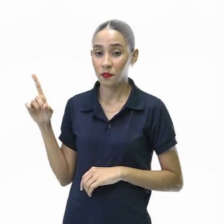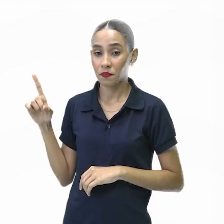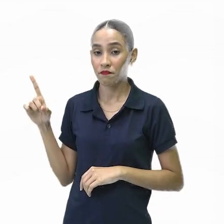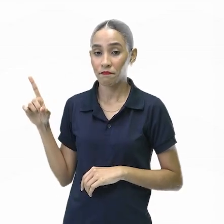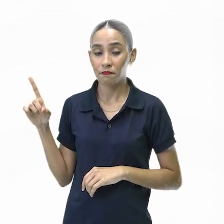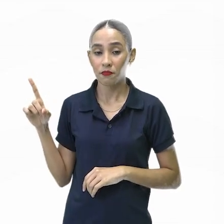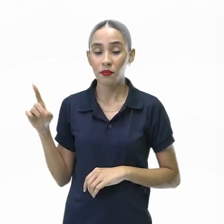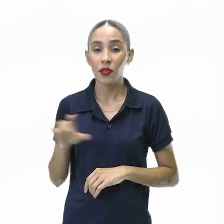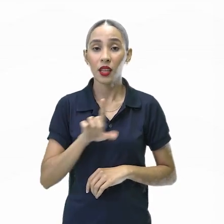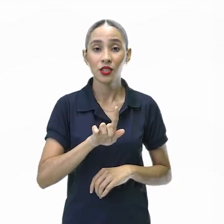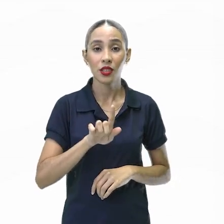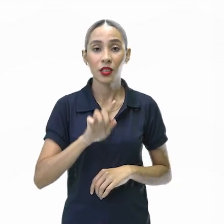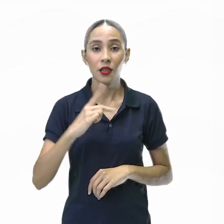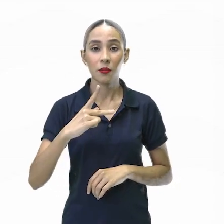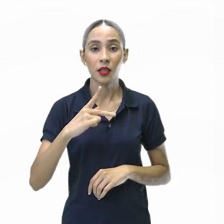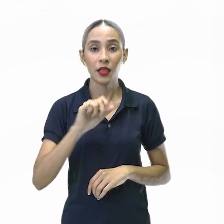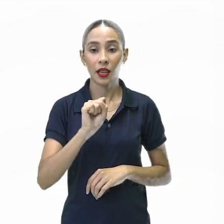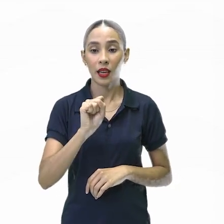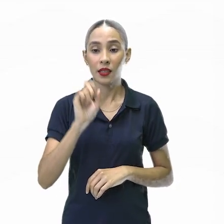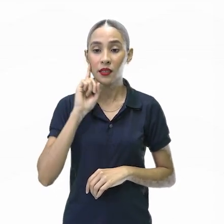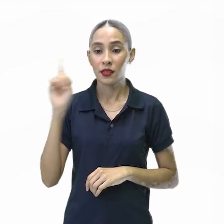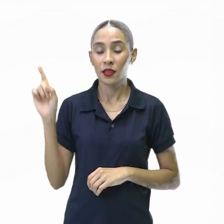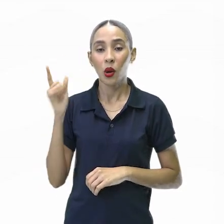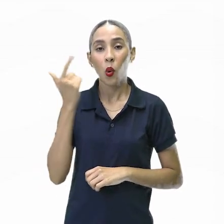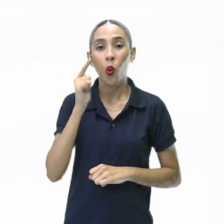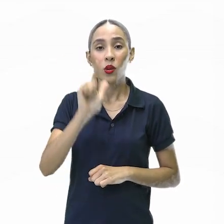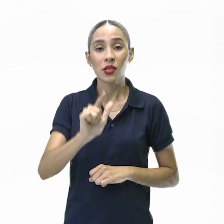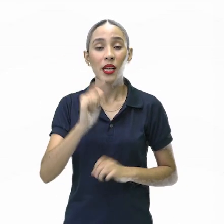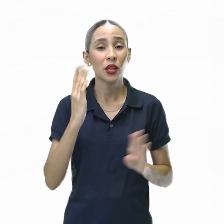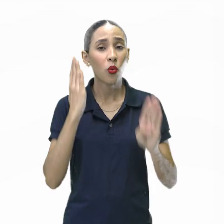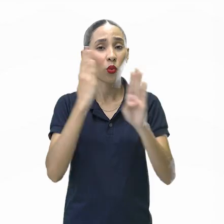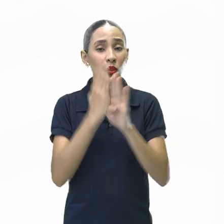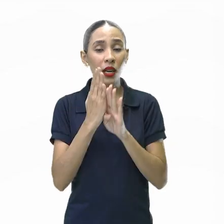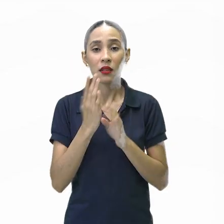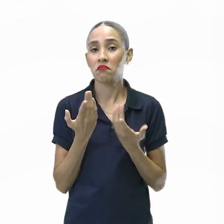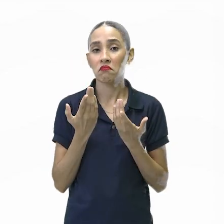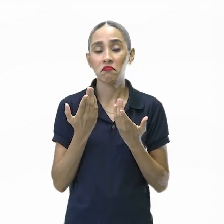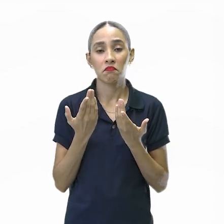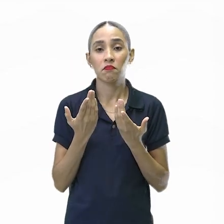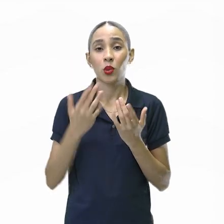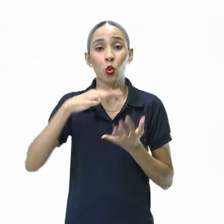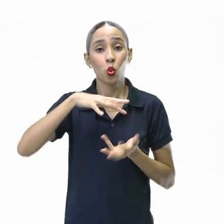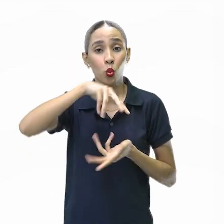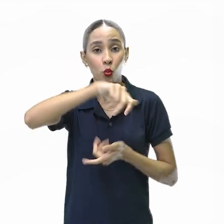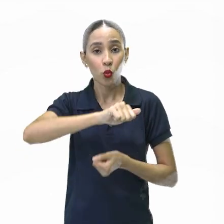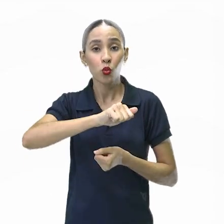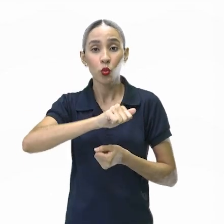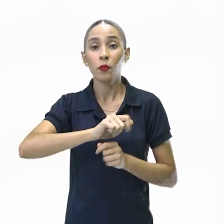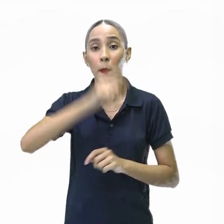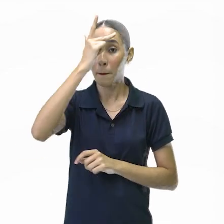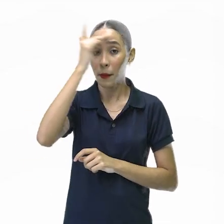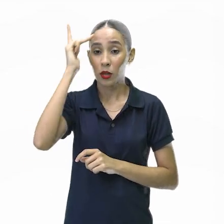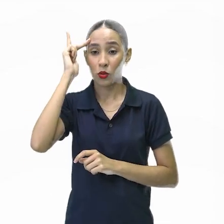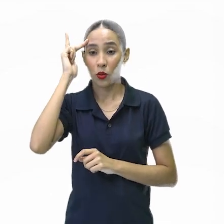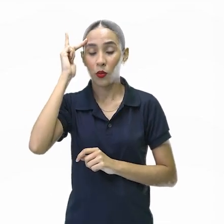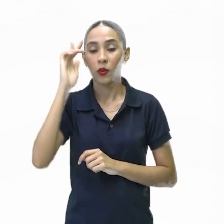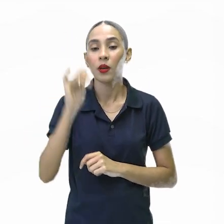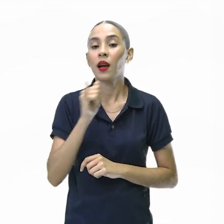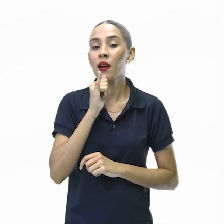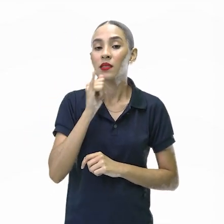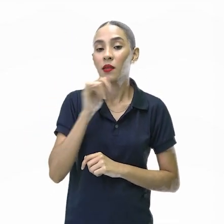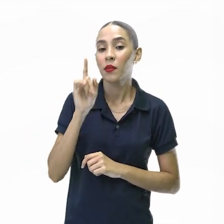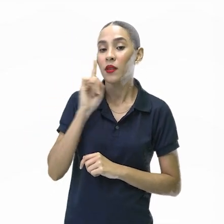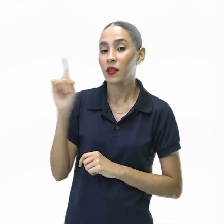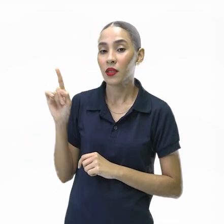nosso GPS, né? Que consegue localizar você no mundo. Então, nós temos aí, veja só,